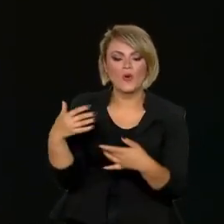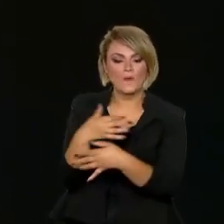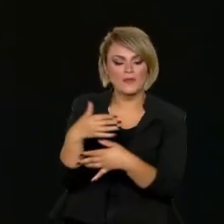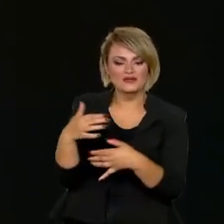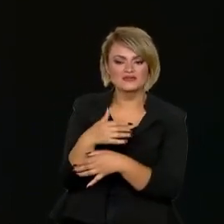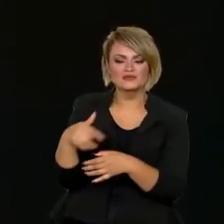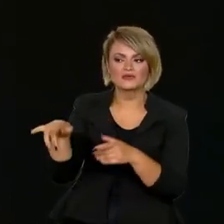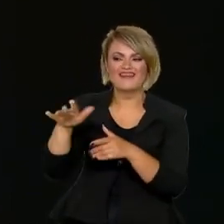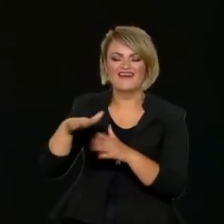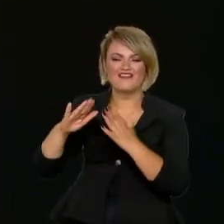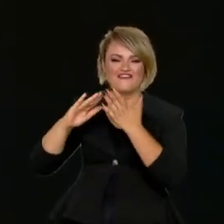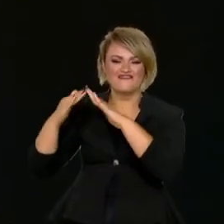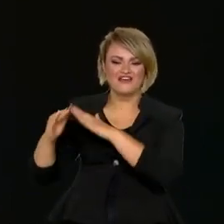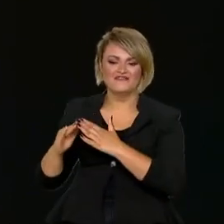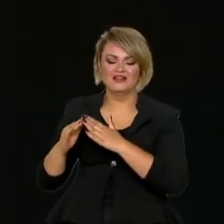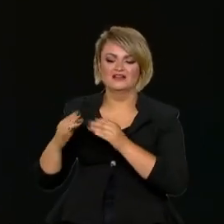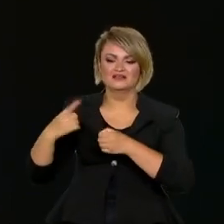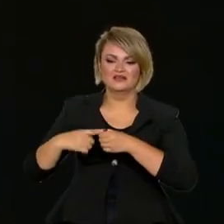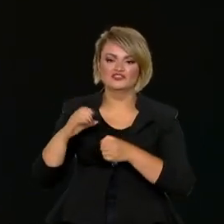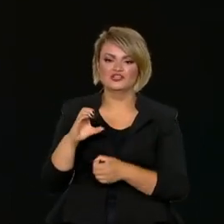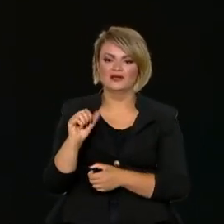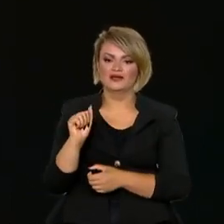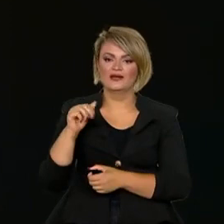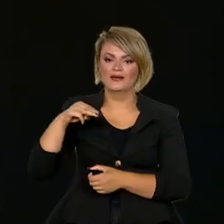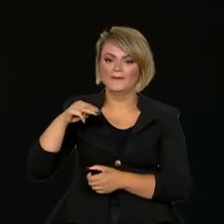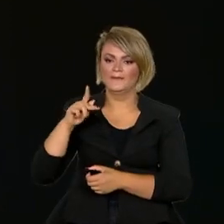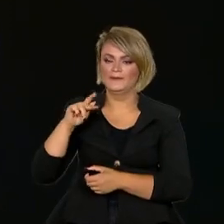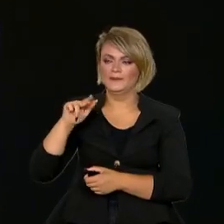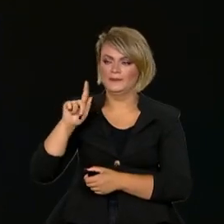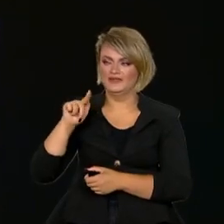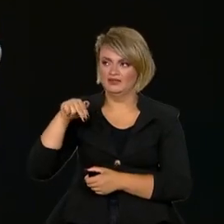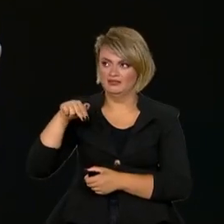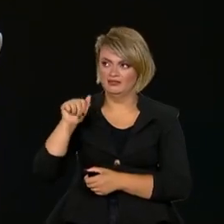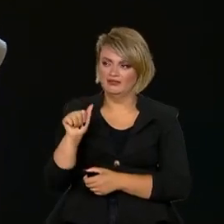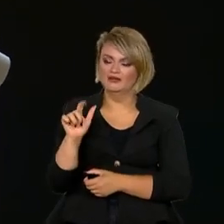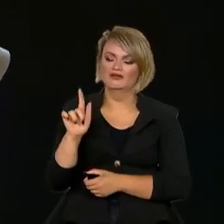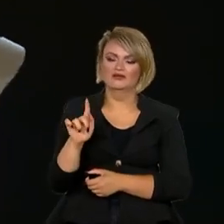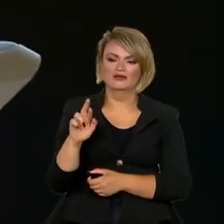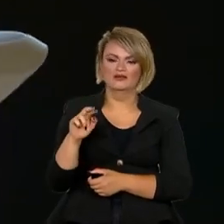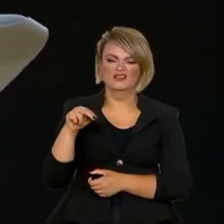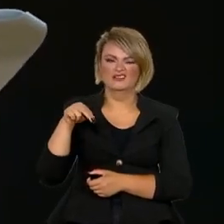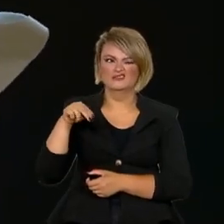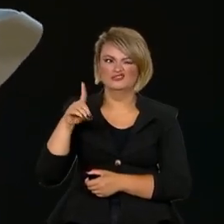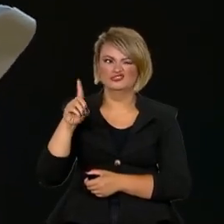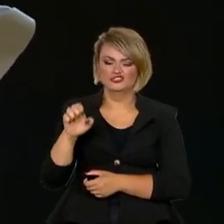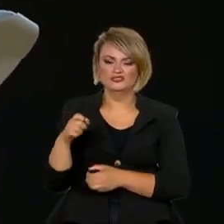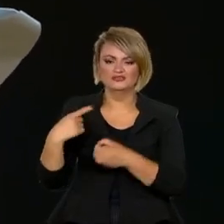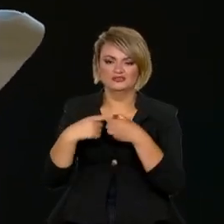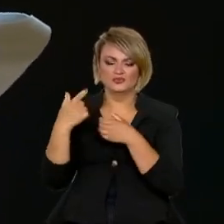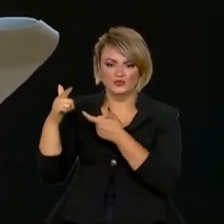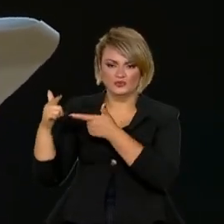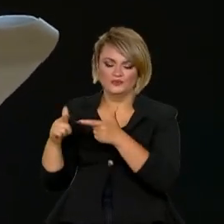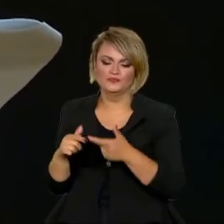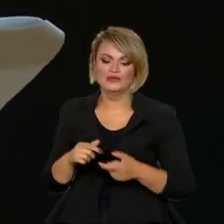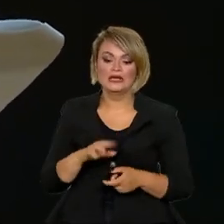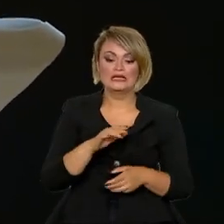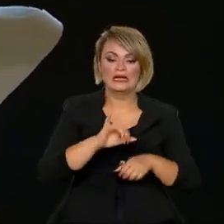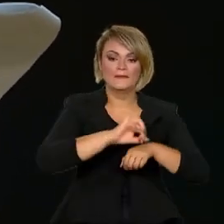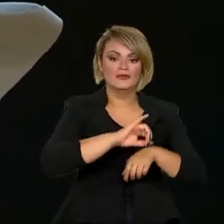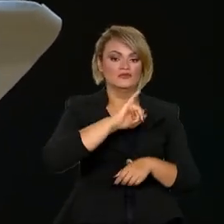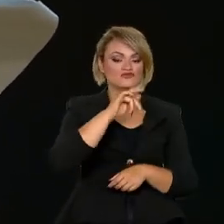urbanizações de favela em Campina Grande, Bodocongó e Bairro Novo Horizonte, em João Pessoa são